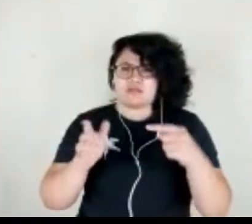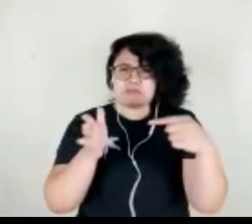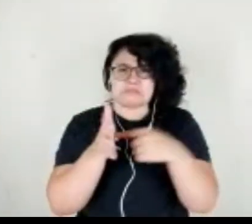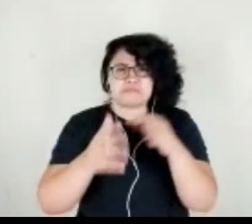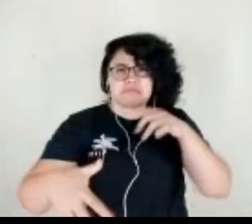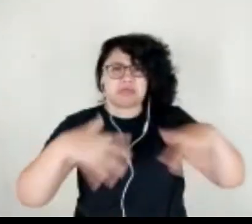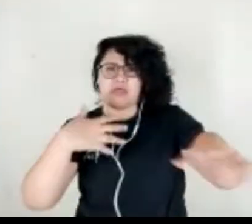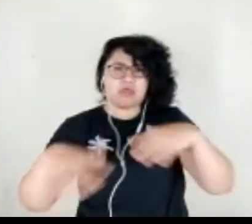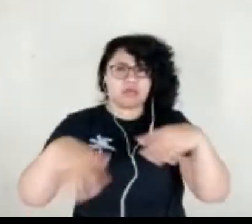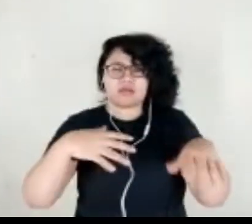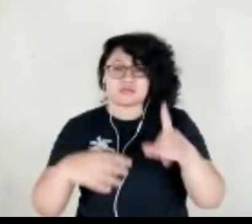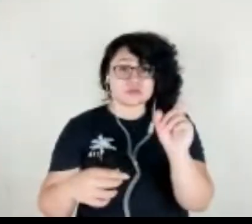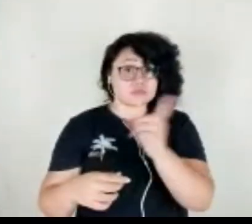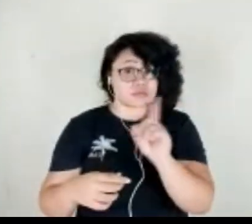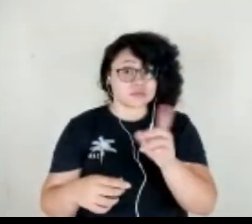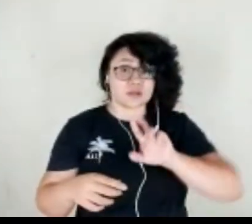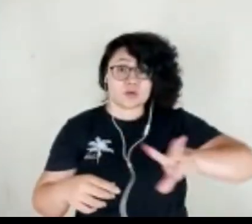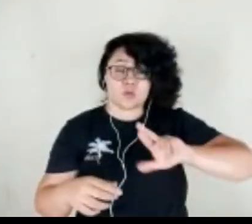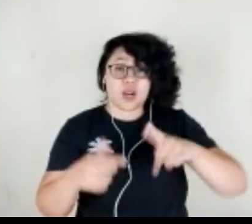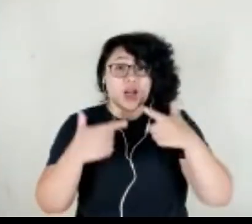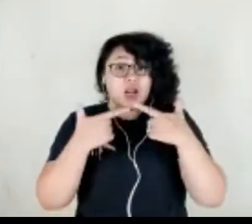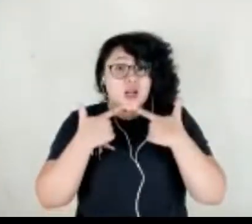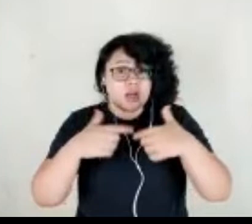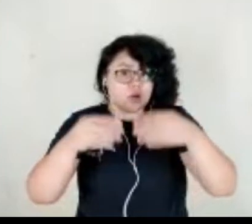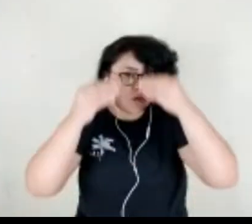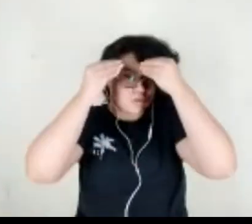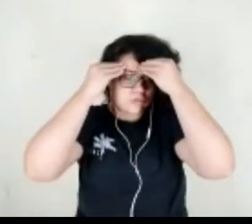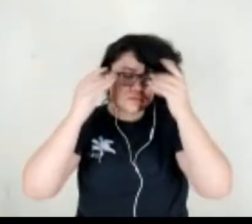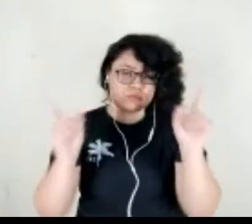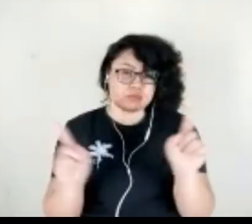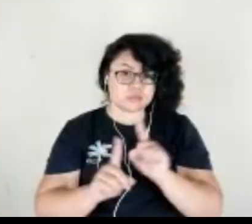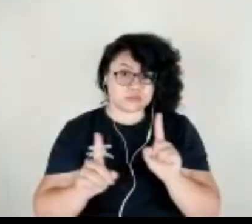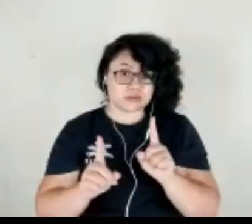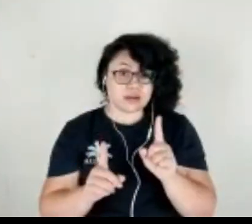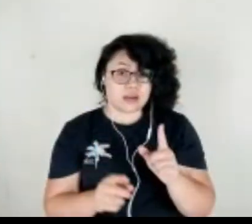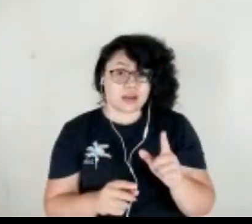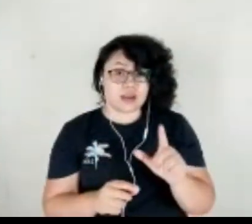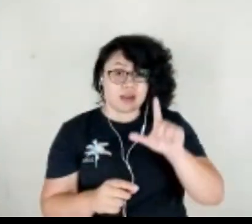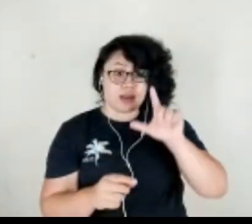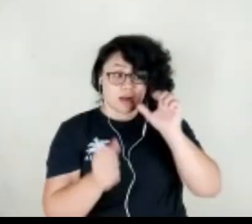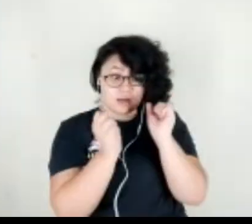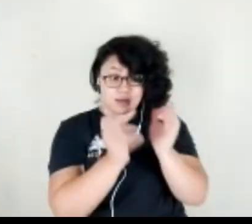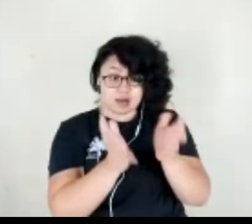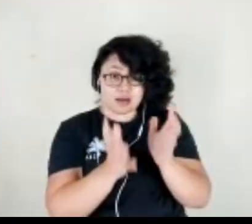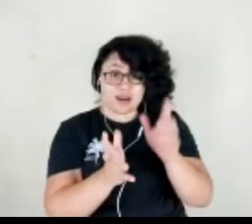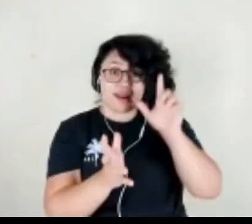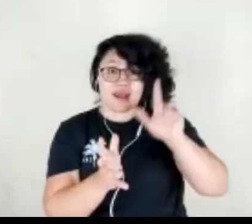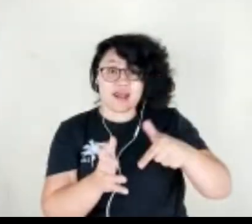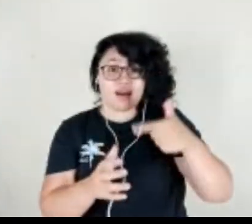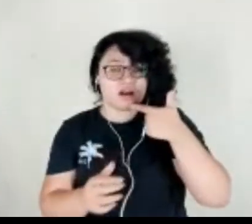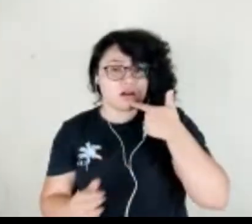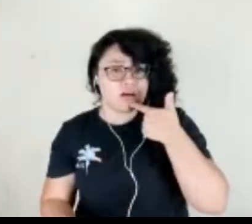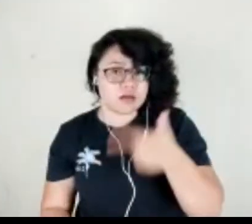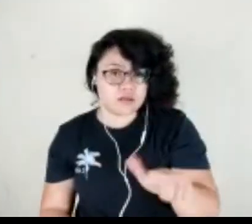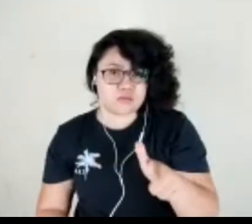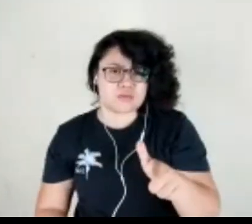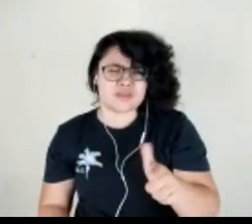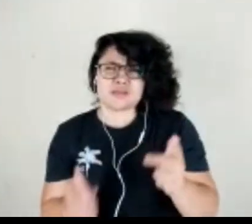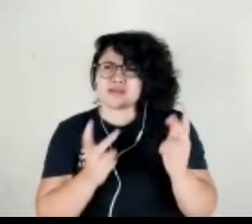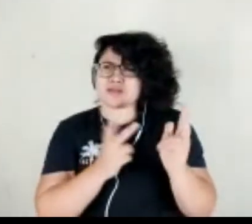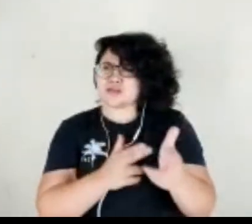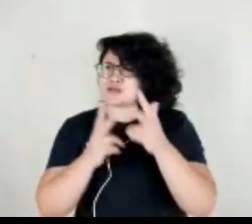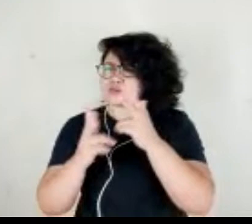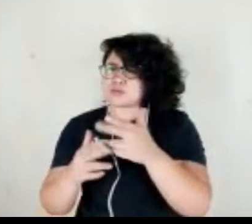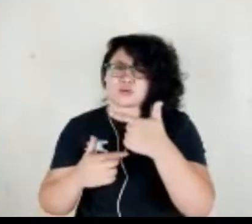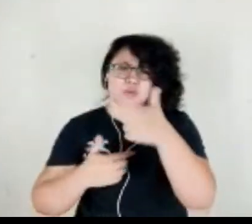as mãos, não é uma linguagem também. Libras é uma língua, como